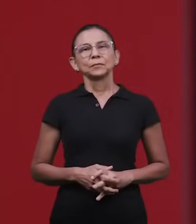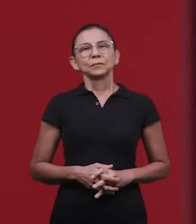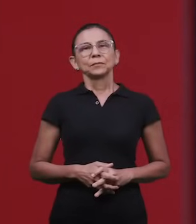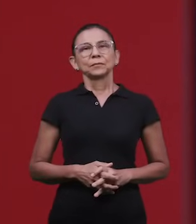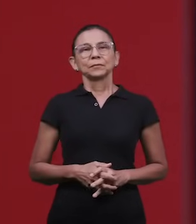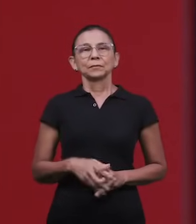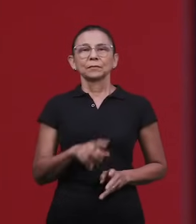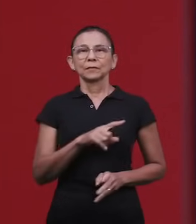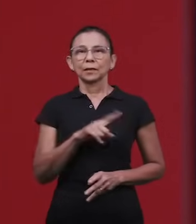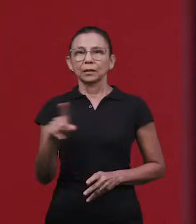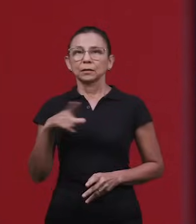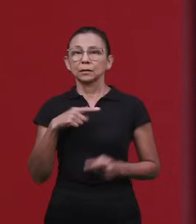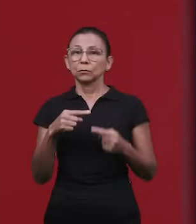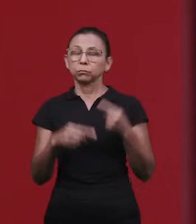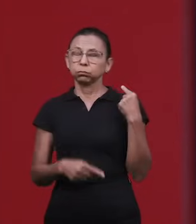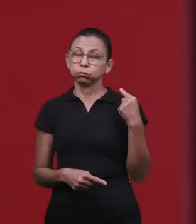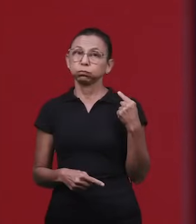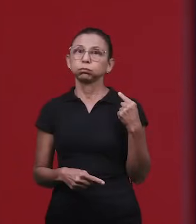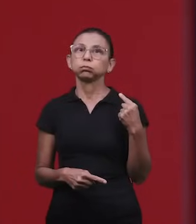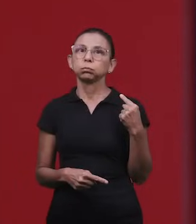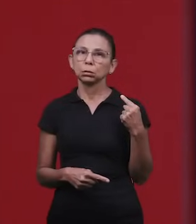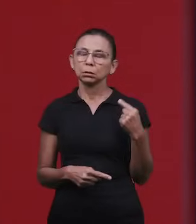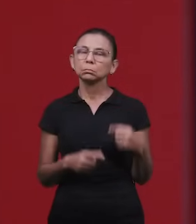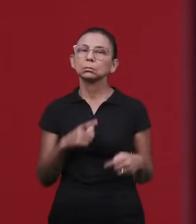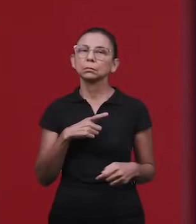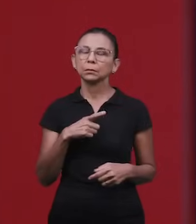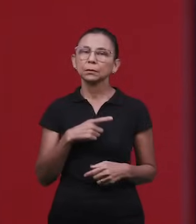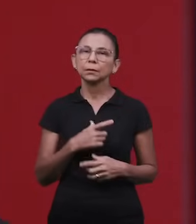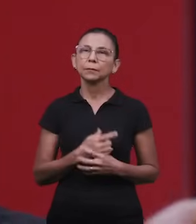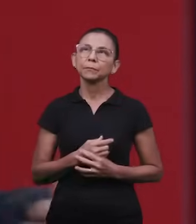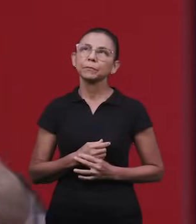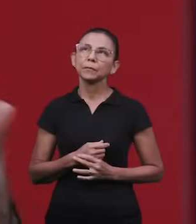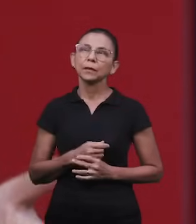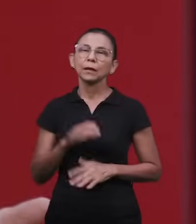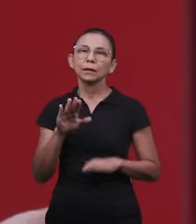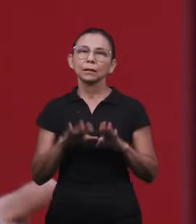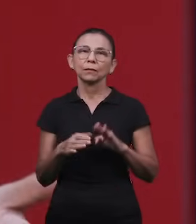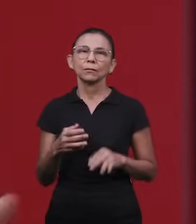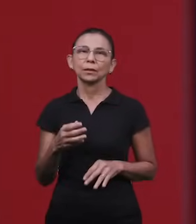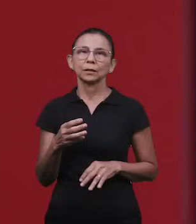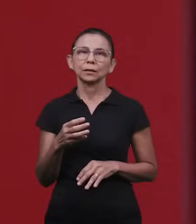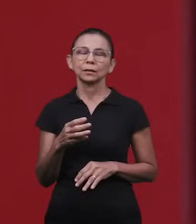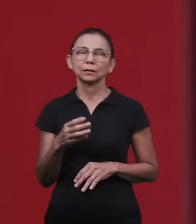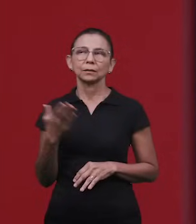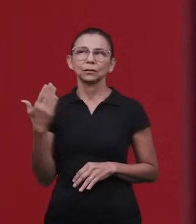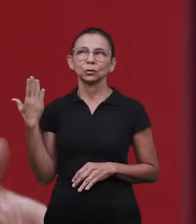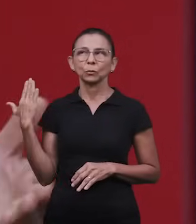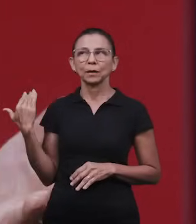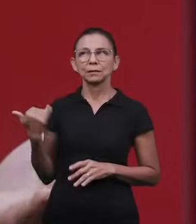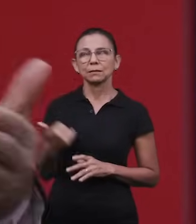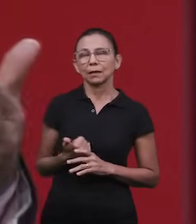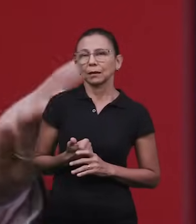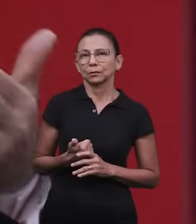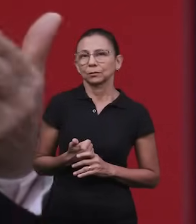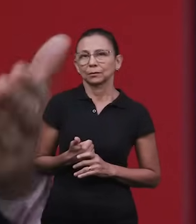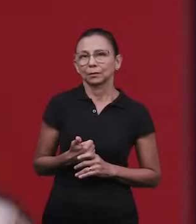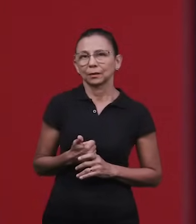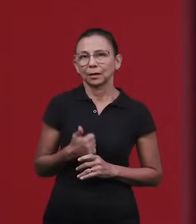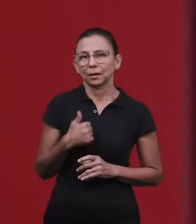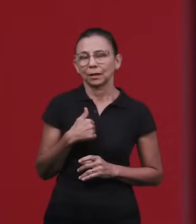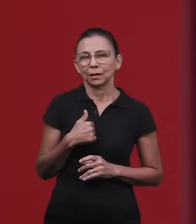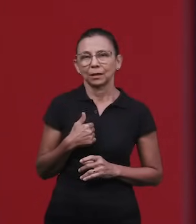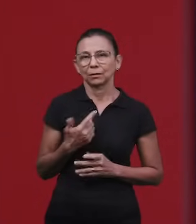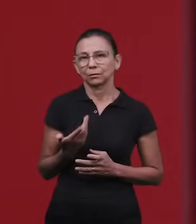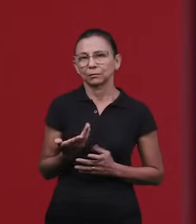participação, têm os desafios deles, muitos desafios. Talvez que se fosse na época nossa, cada um tem o desafio, cada